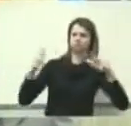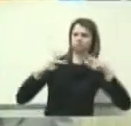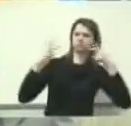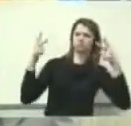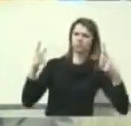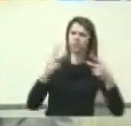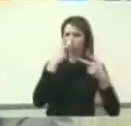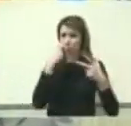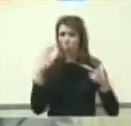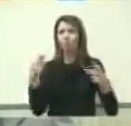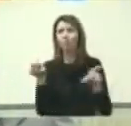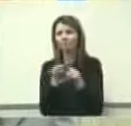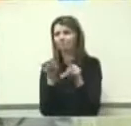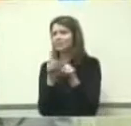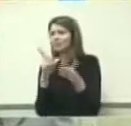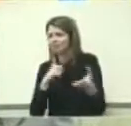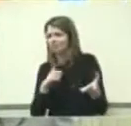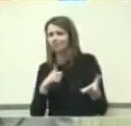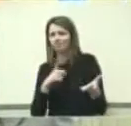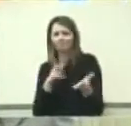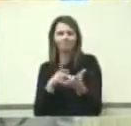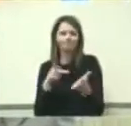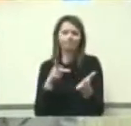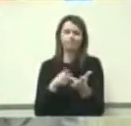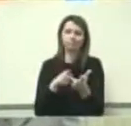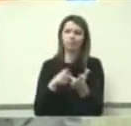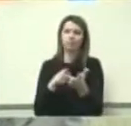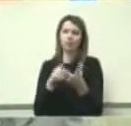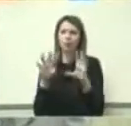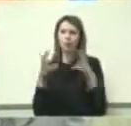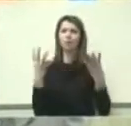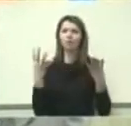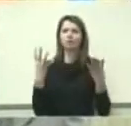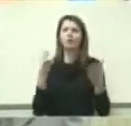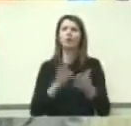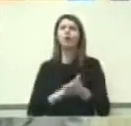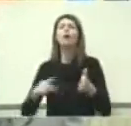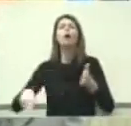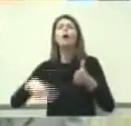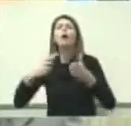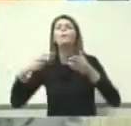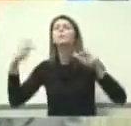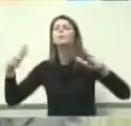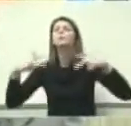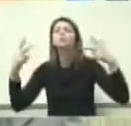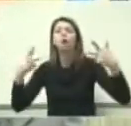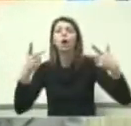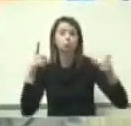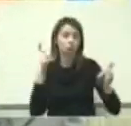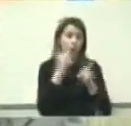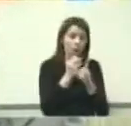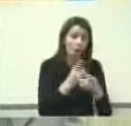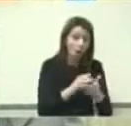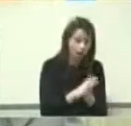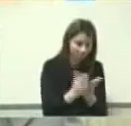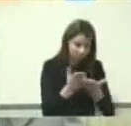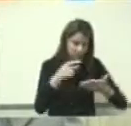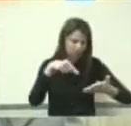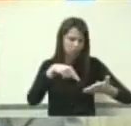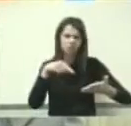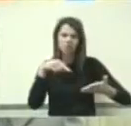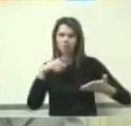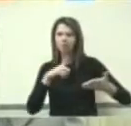aconteceram outros fatos aconteceram a primeira tempestade que nós encontramos na Bíblia